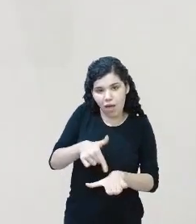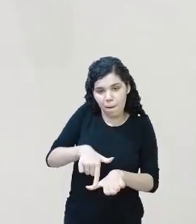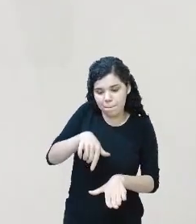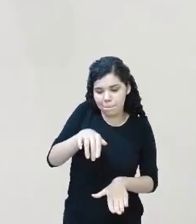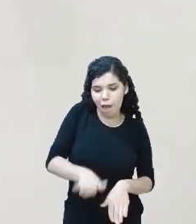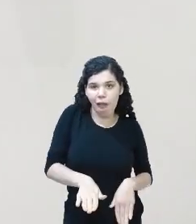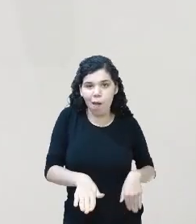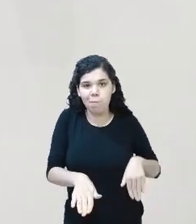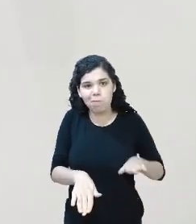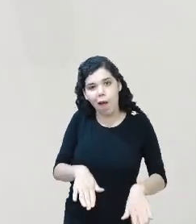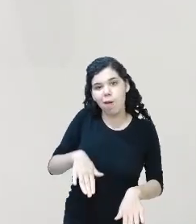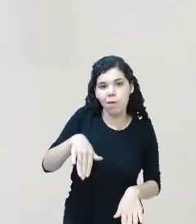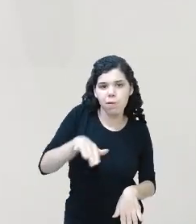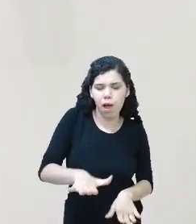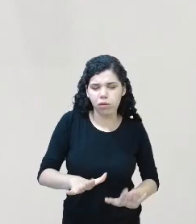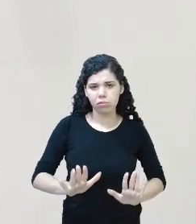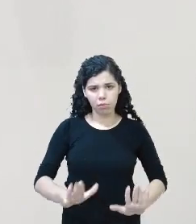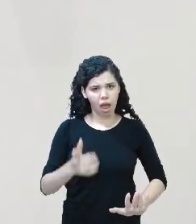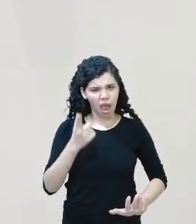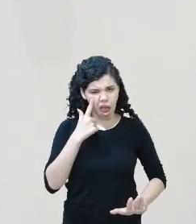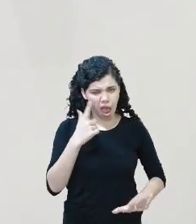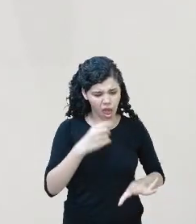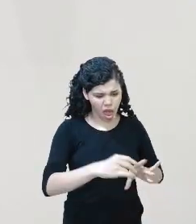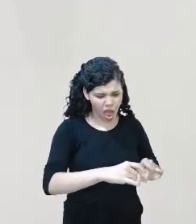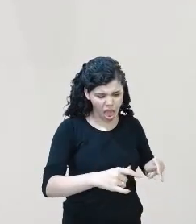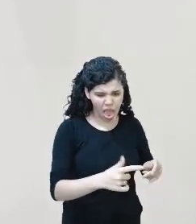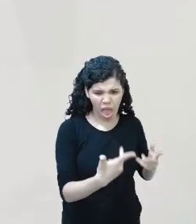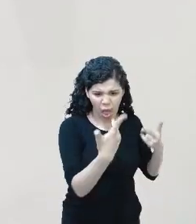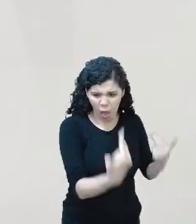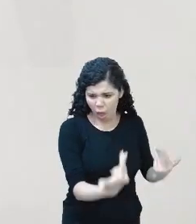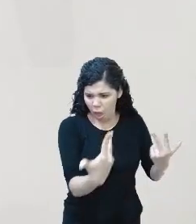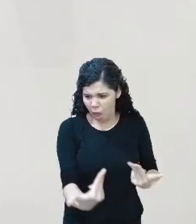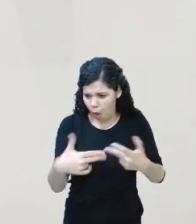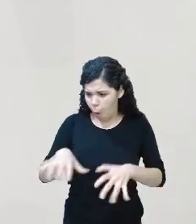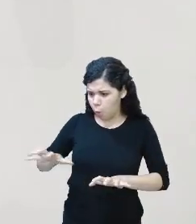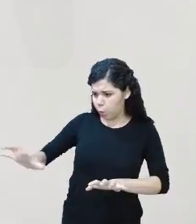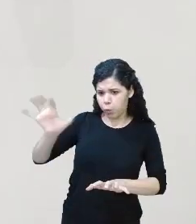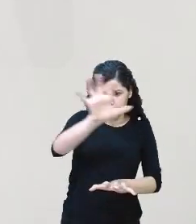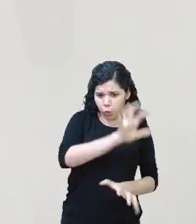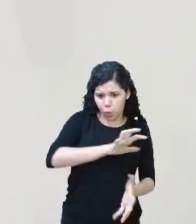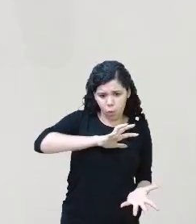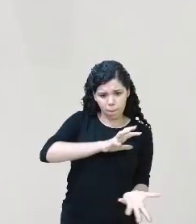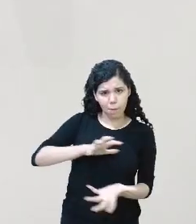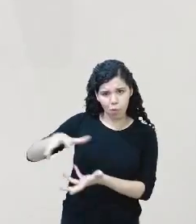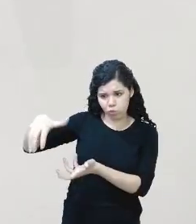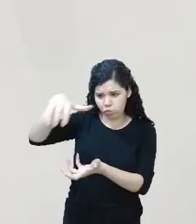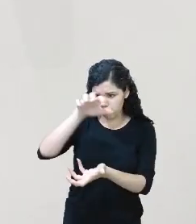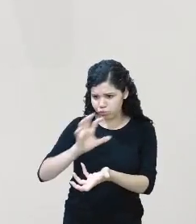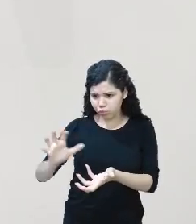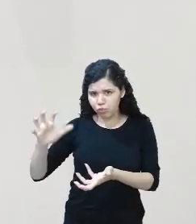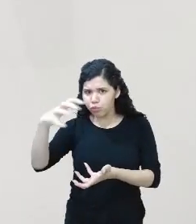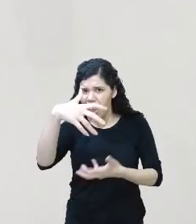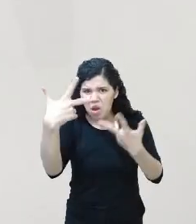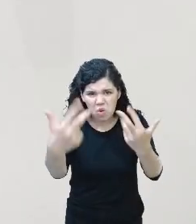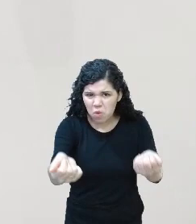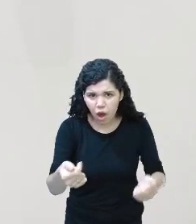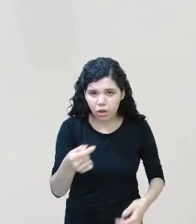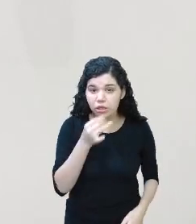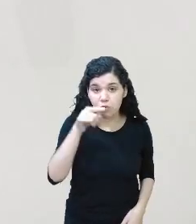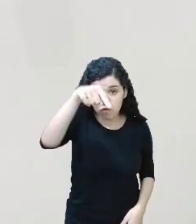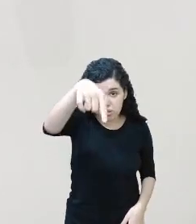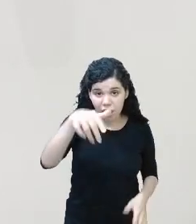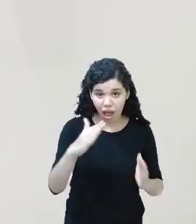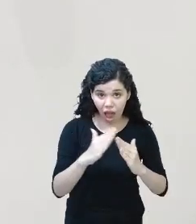isso? Mas será que o solo é igual em qualquer lugar? O solo de onde você está